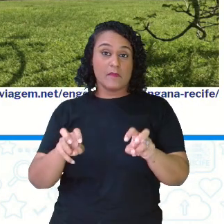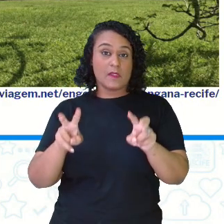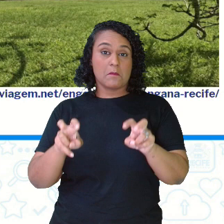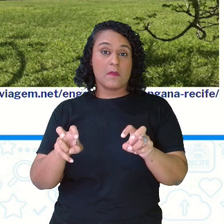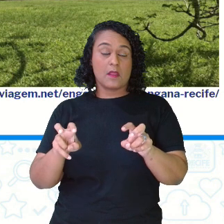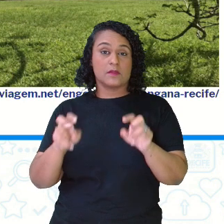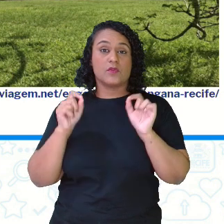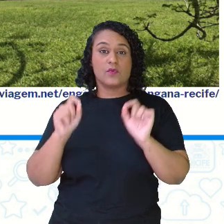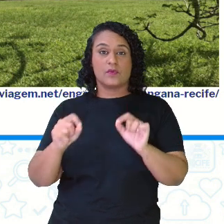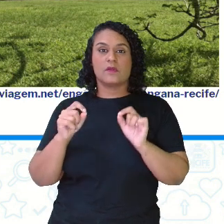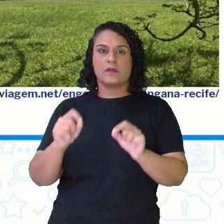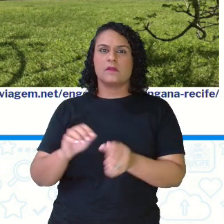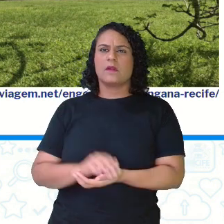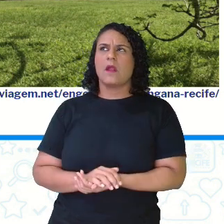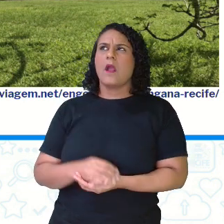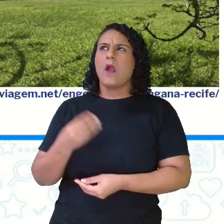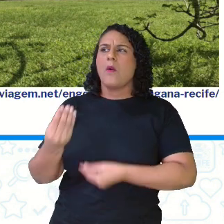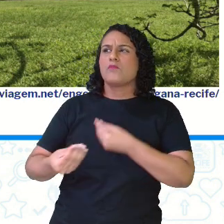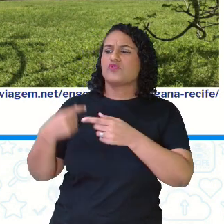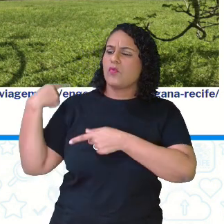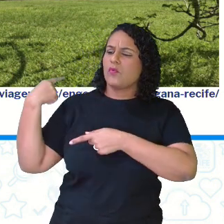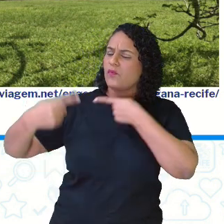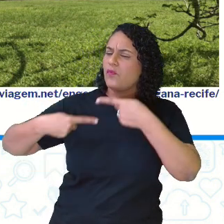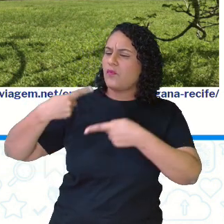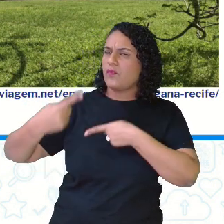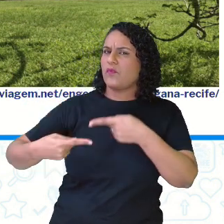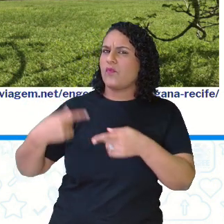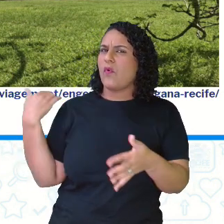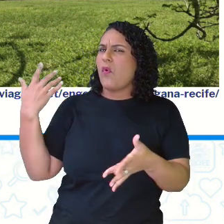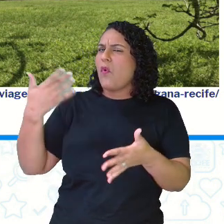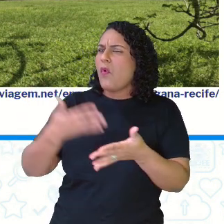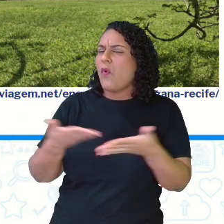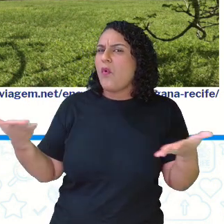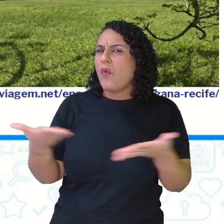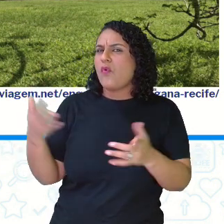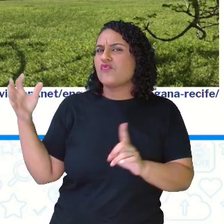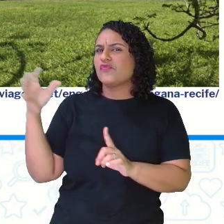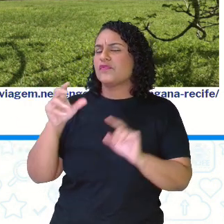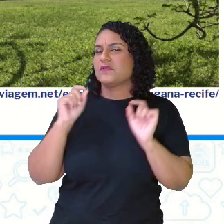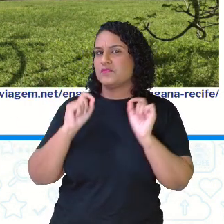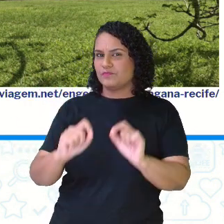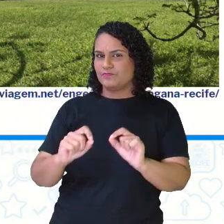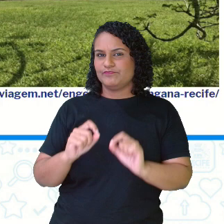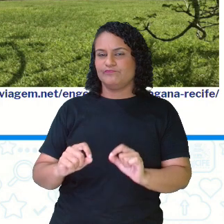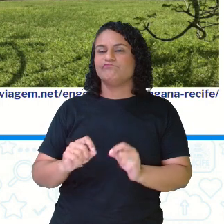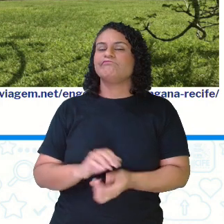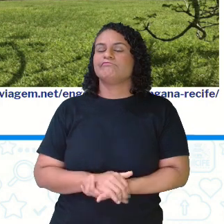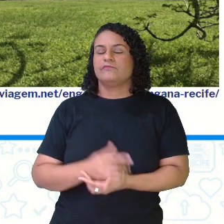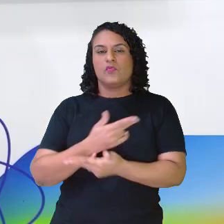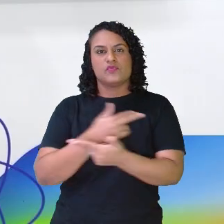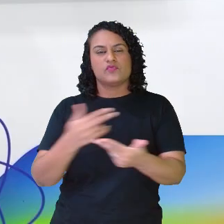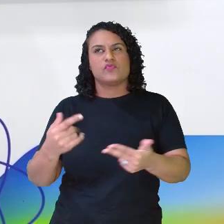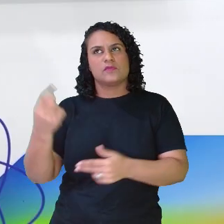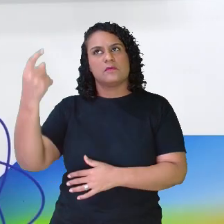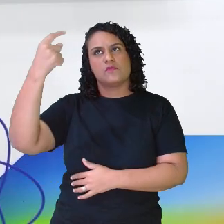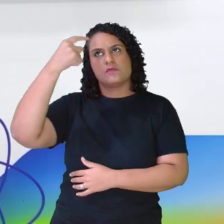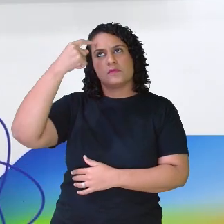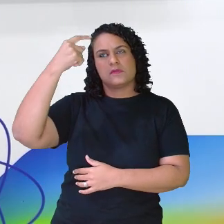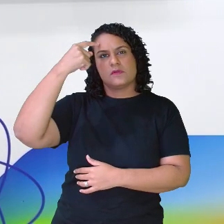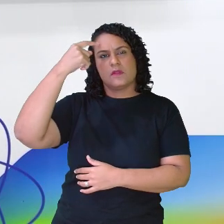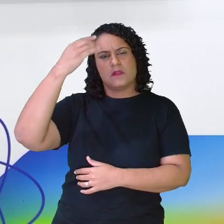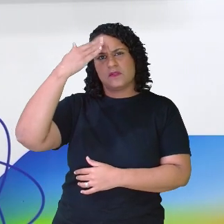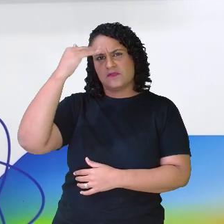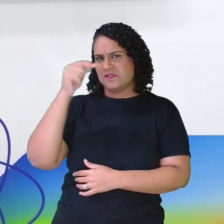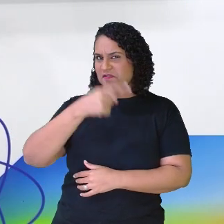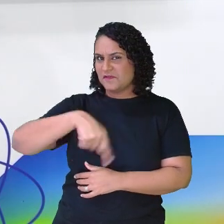falar sobre a herança. E o que é que nós temos de herança daquele período para cá? Uma das coisas que eu posso pensar aqui, e eu não sei se